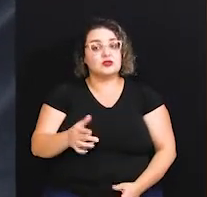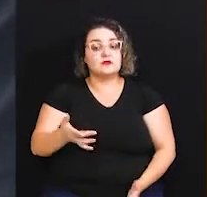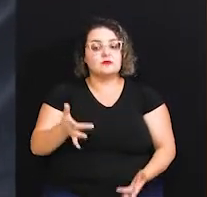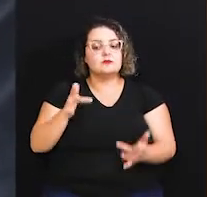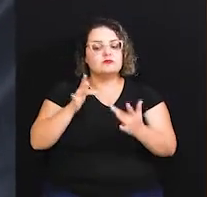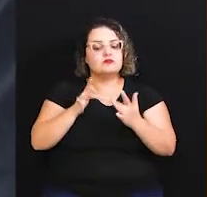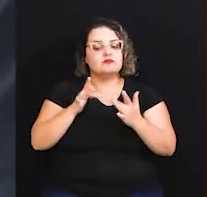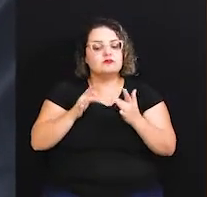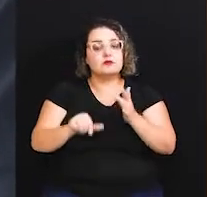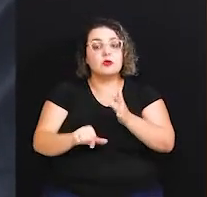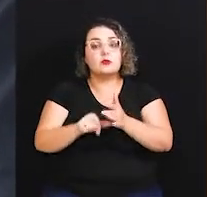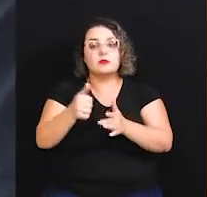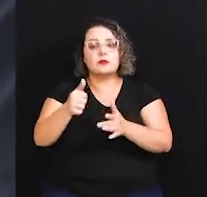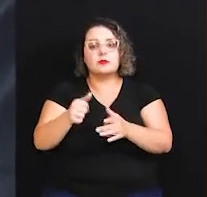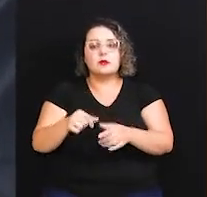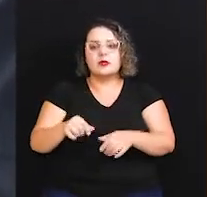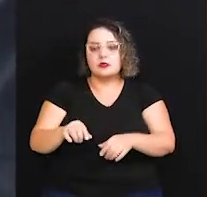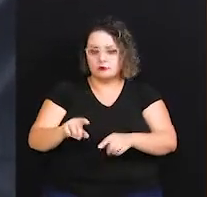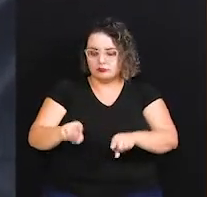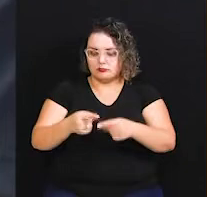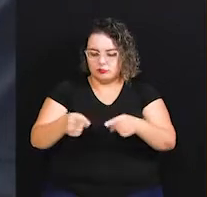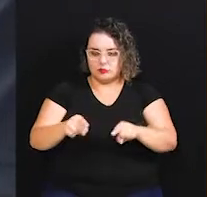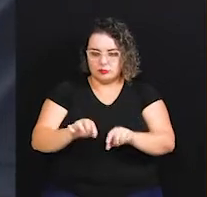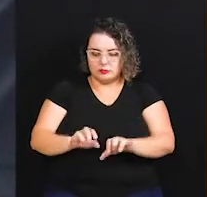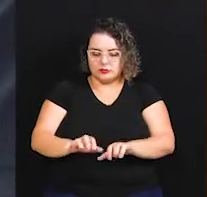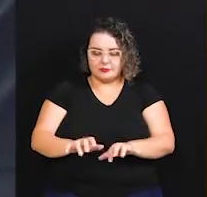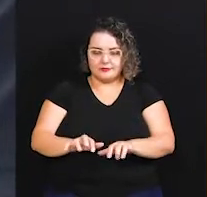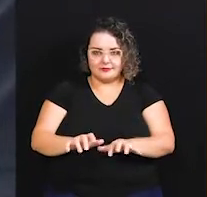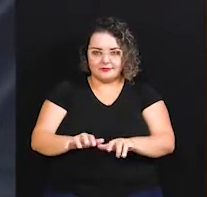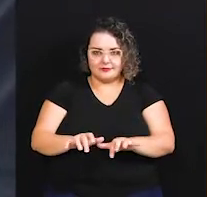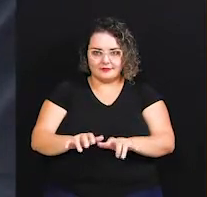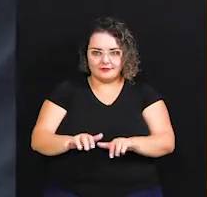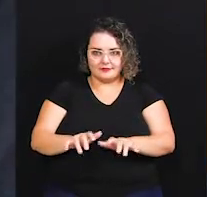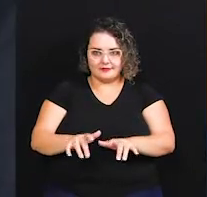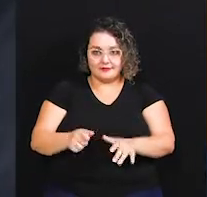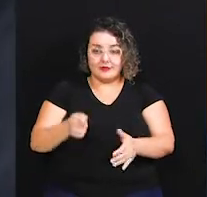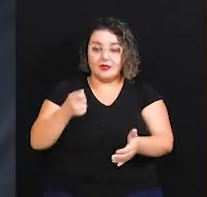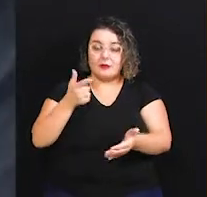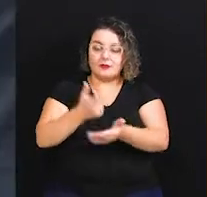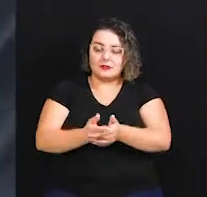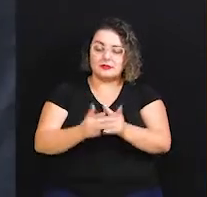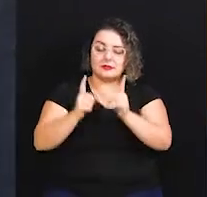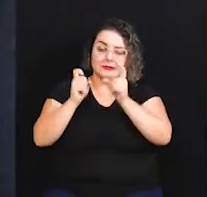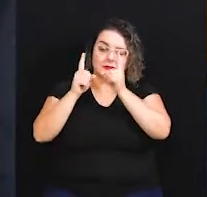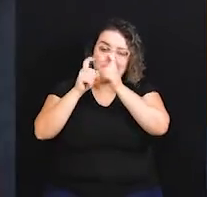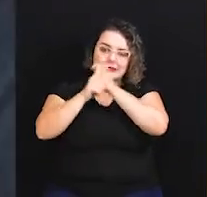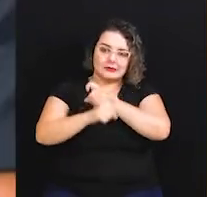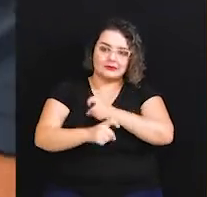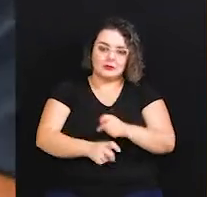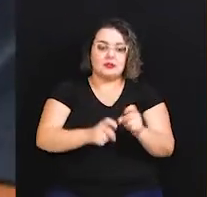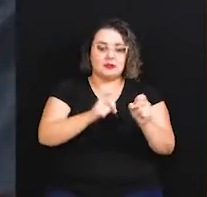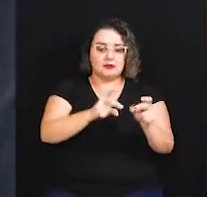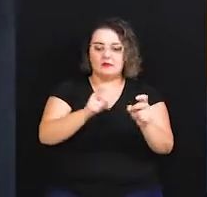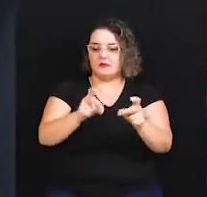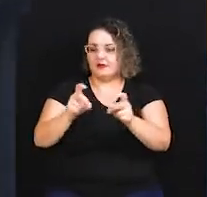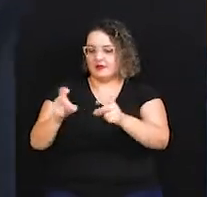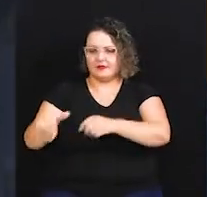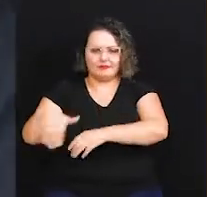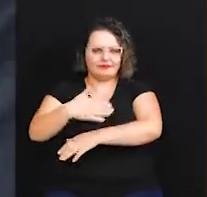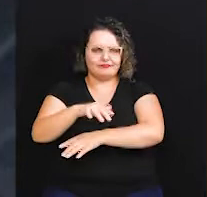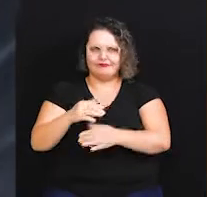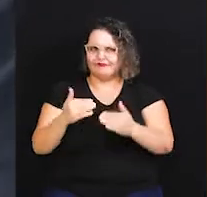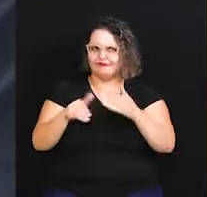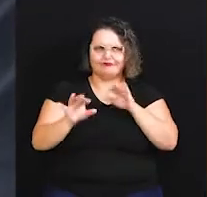primeiro instrumento, que foi um teclado, assim, comprado assim com muitas dificuldades, né? Eu era vendedor ambulante, não tinha nada a ver